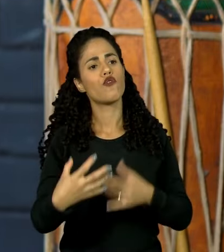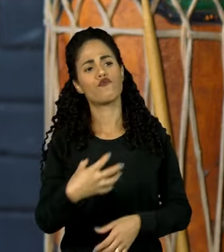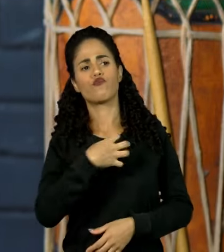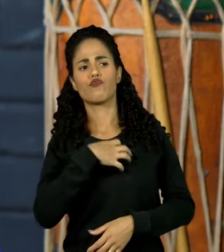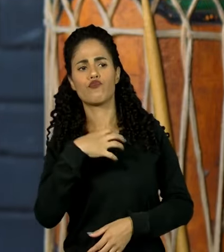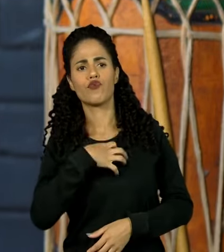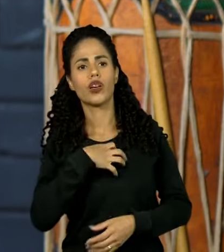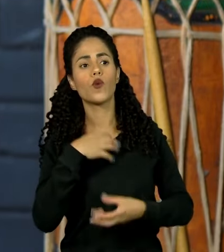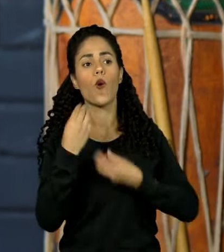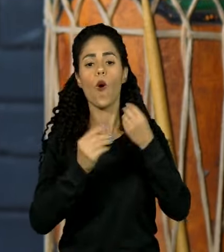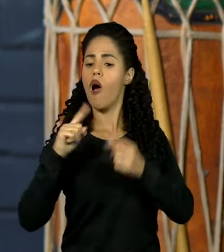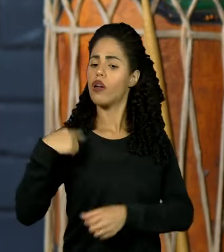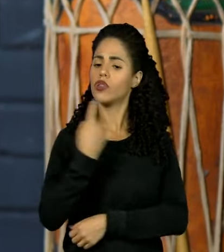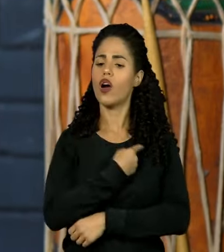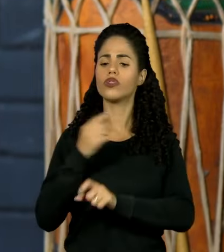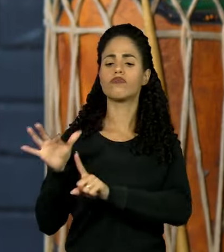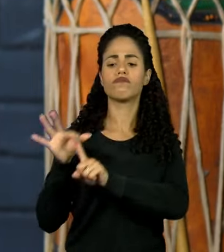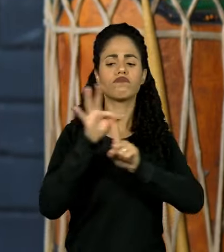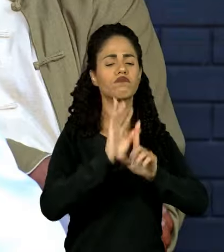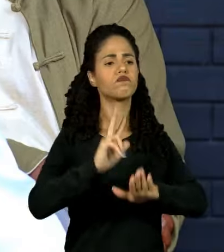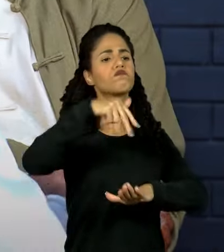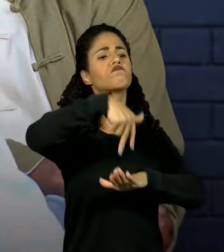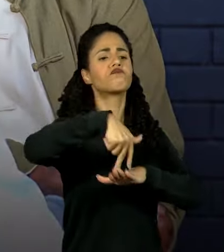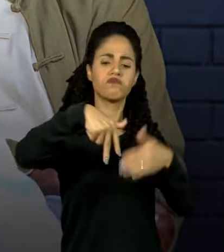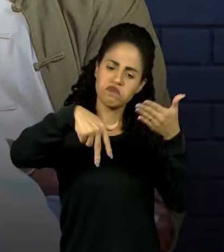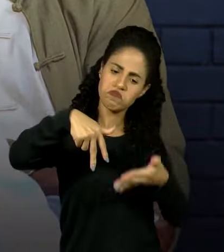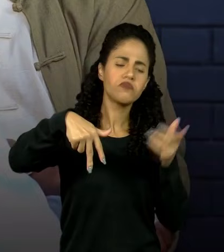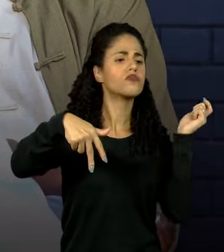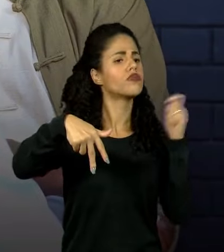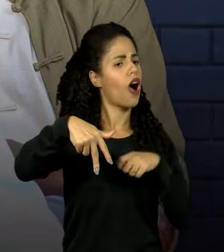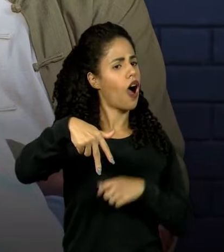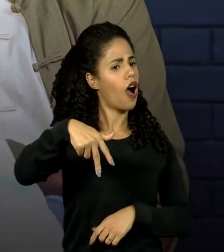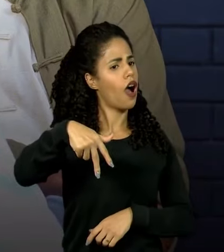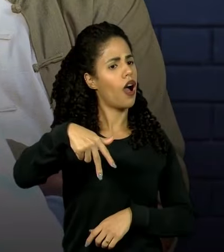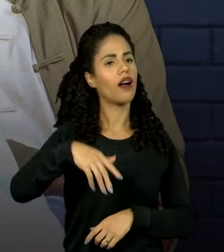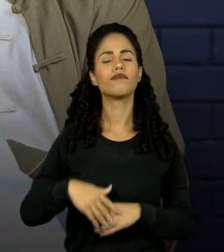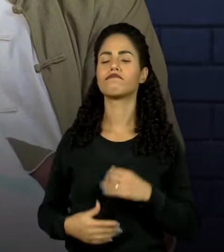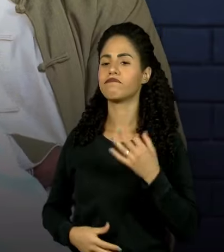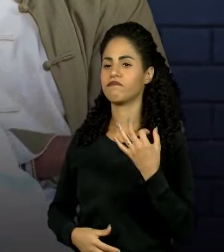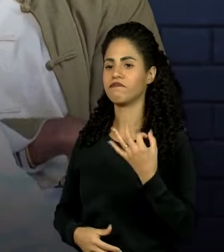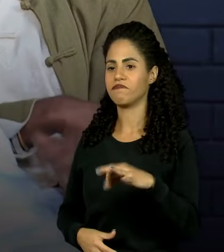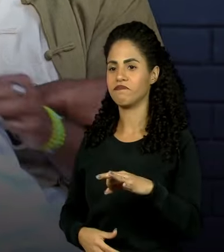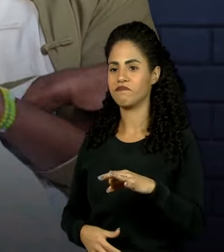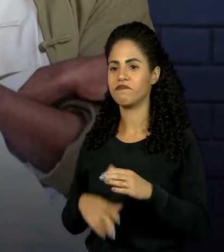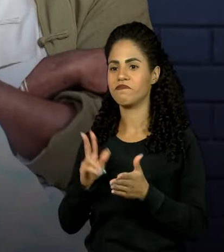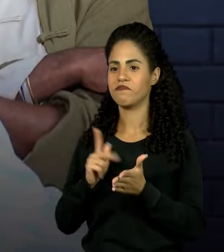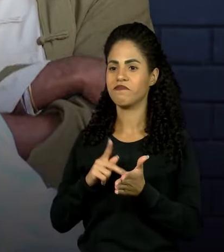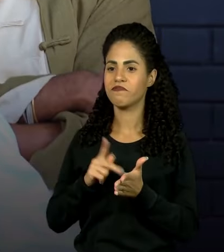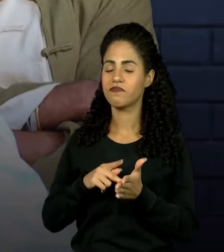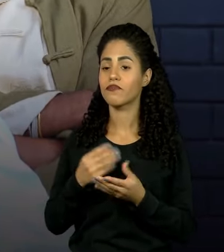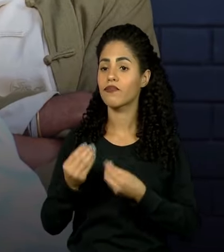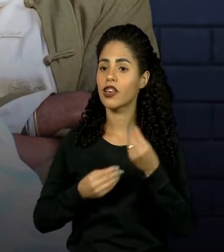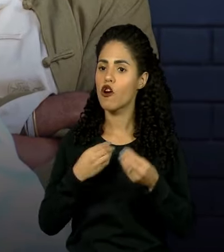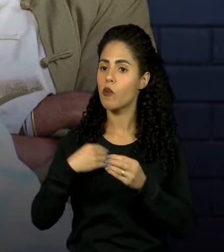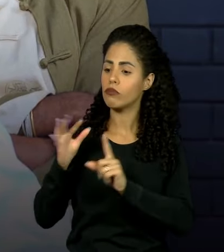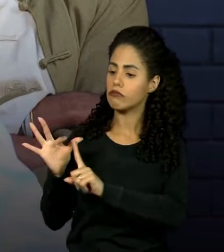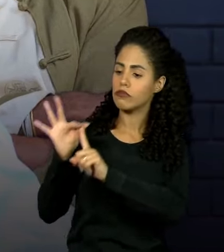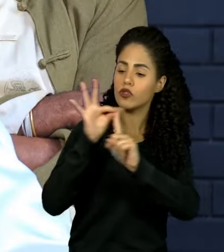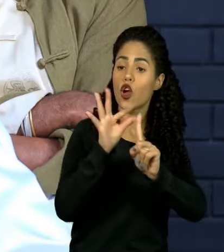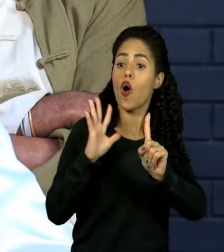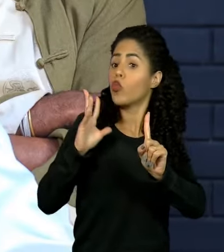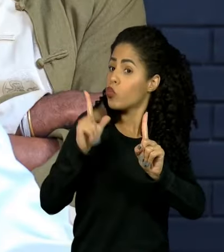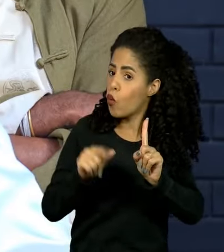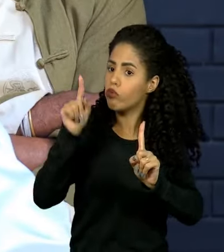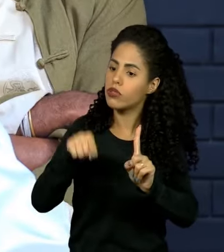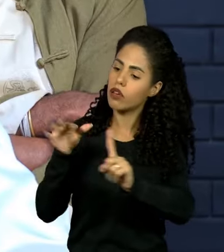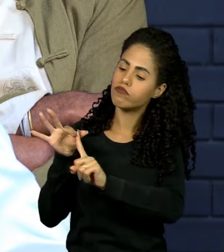dizendo assim por que nós não podemos ser protagonistas Pois é né é uma narrativa muito ímpar né porque nós estamos